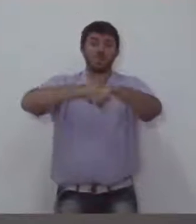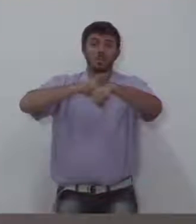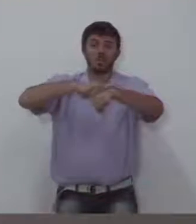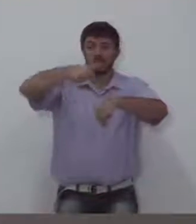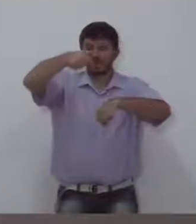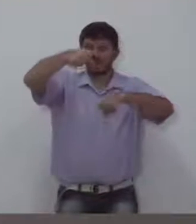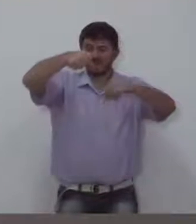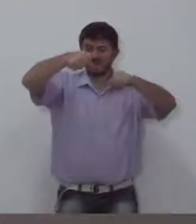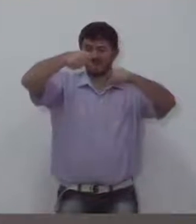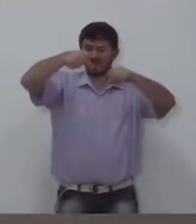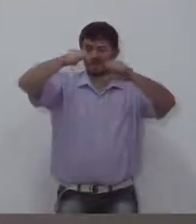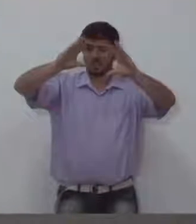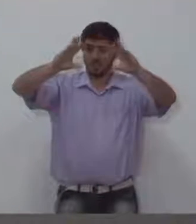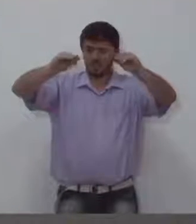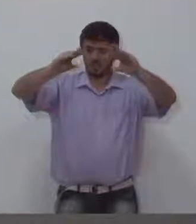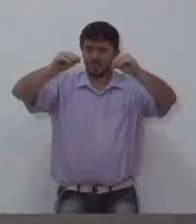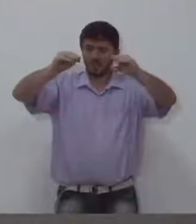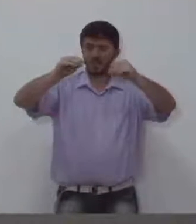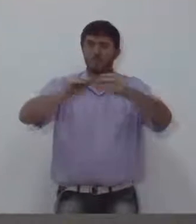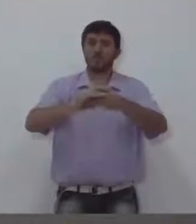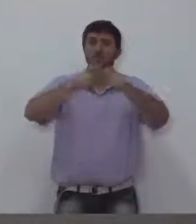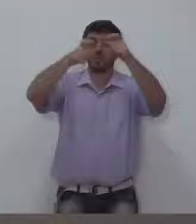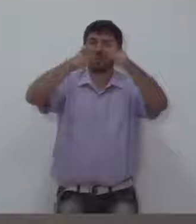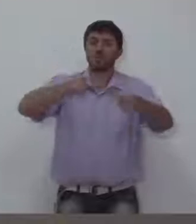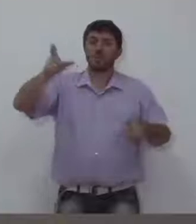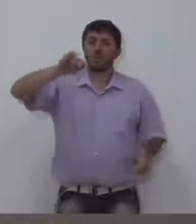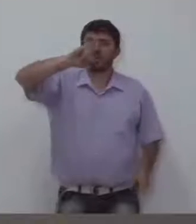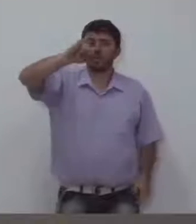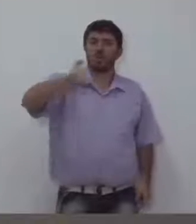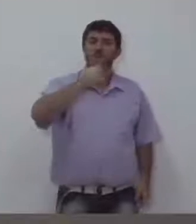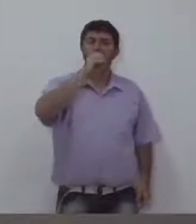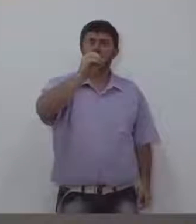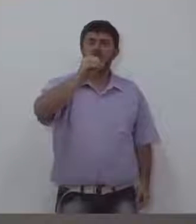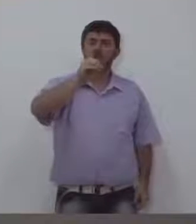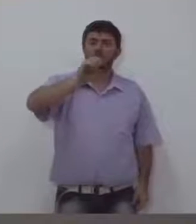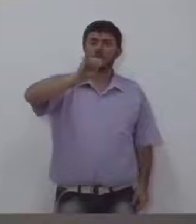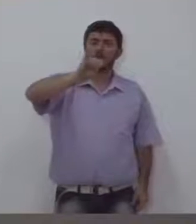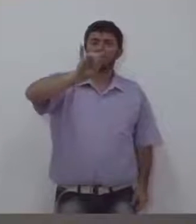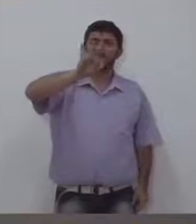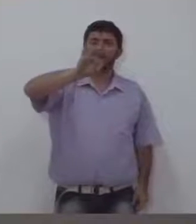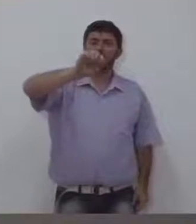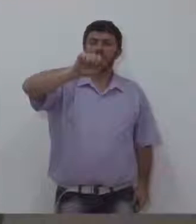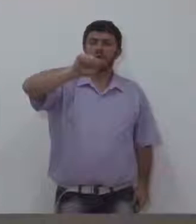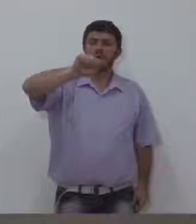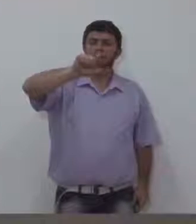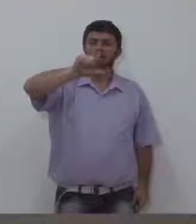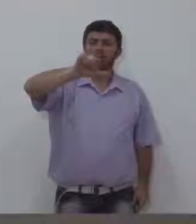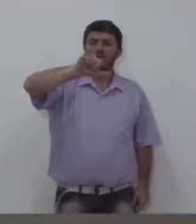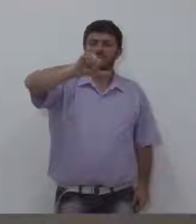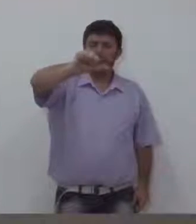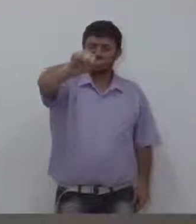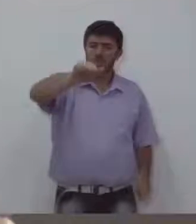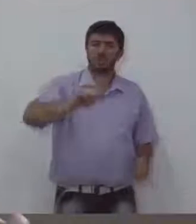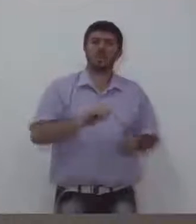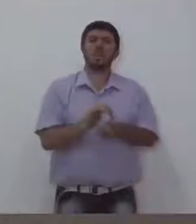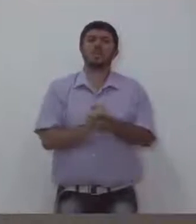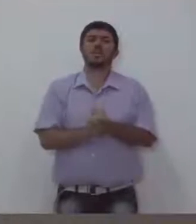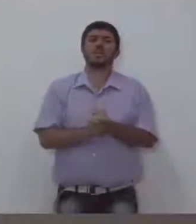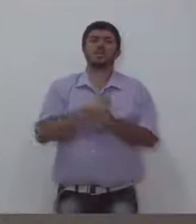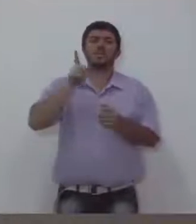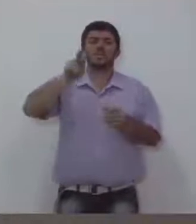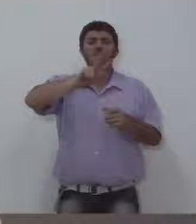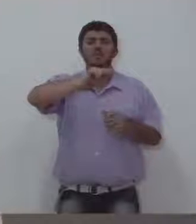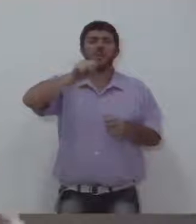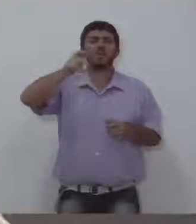ali na Rua dos Cardeais, do Jardim Itália, o local chama WeFlow Coworking, né? É uma rede que eles fazem para falar um